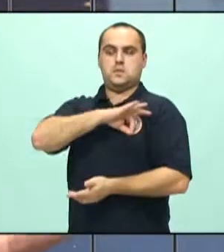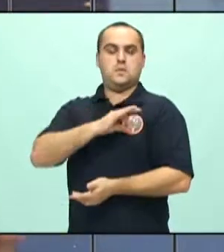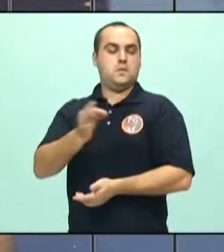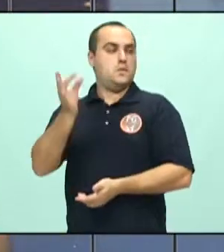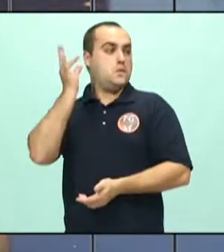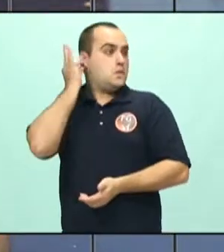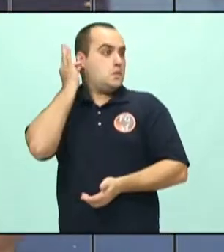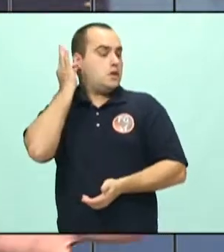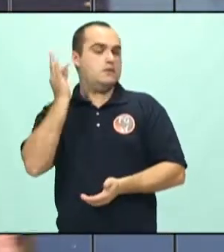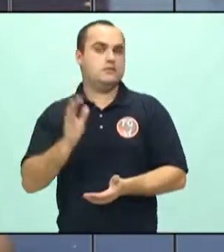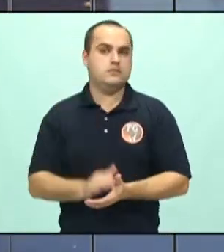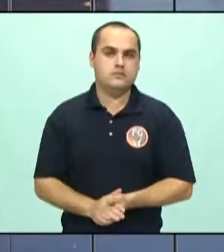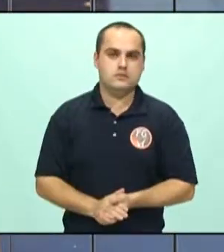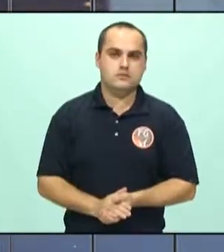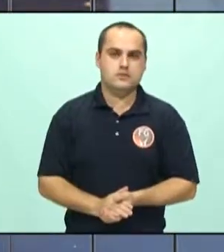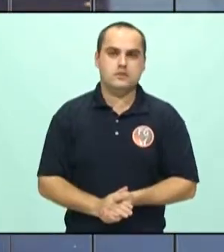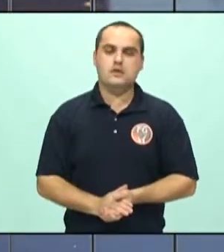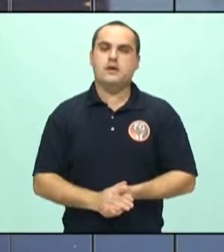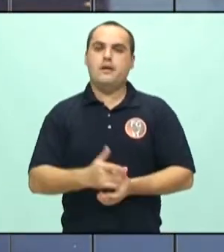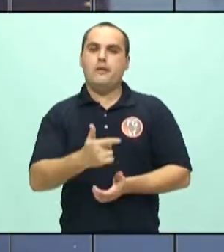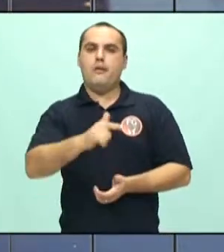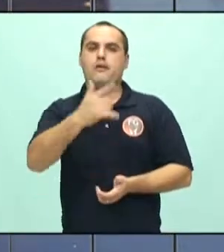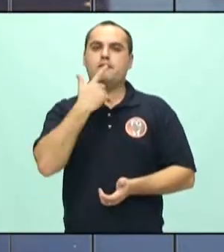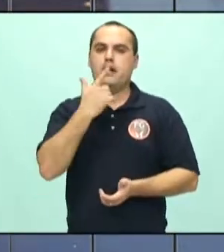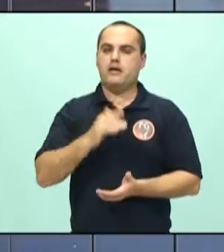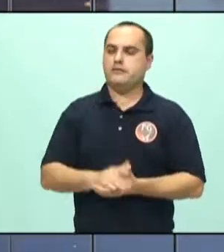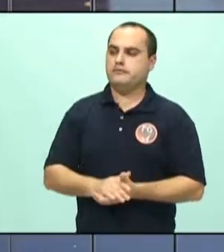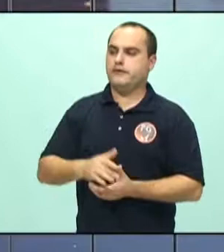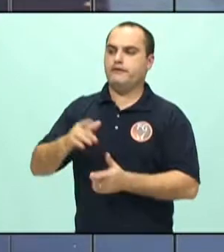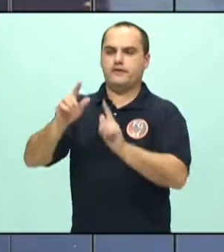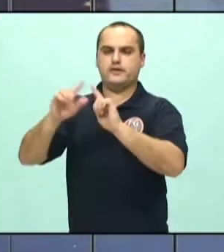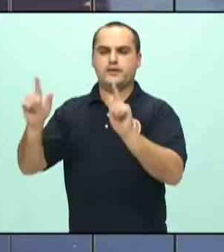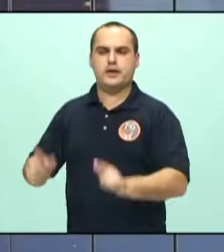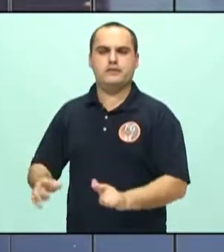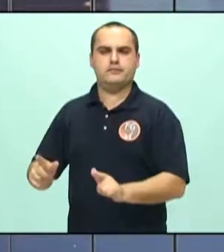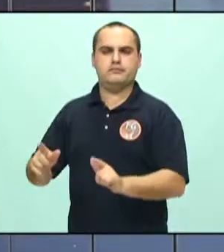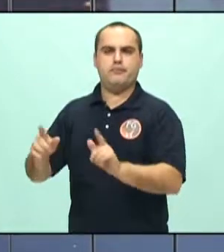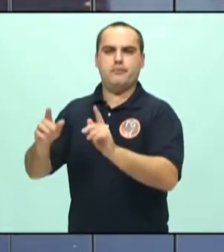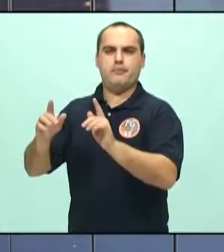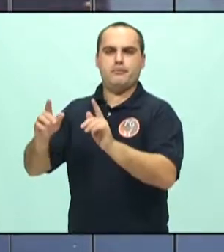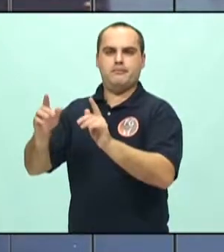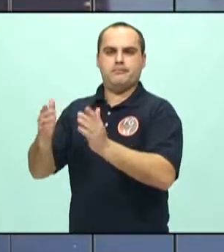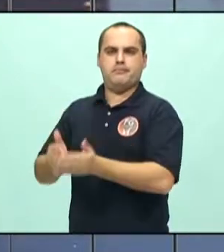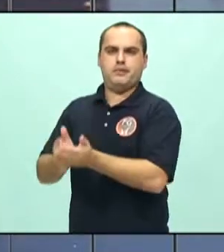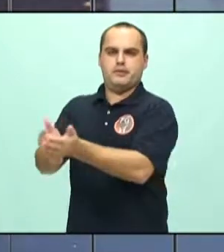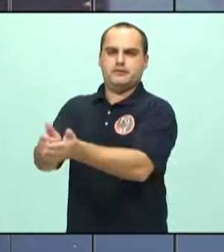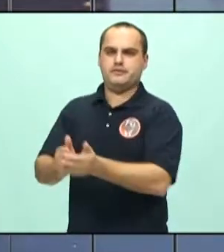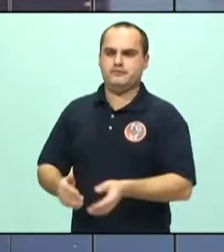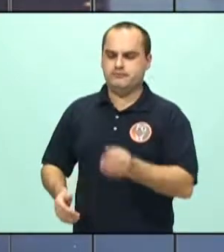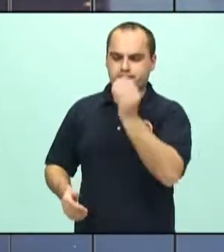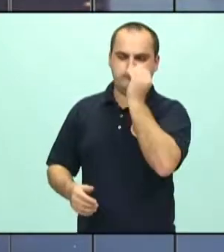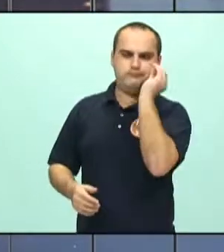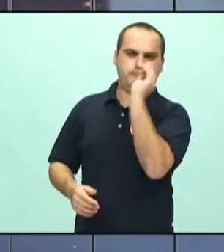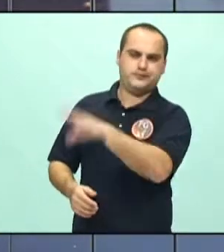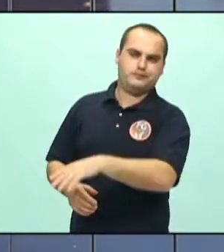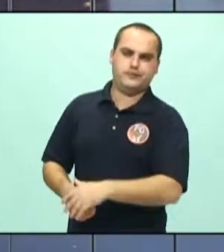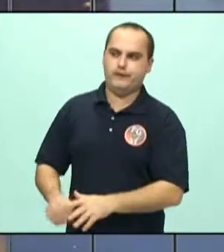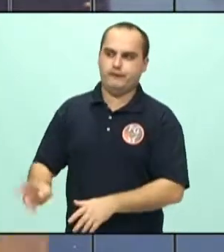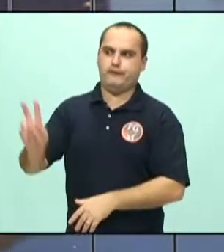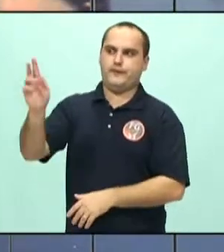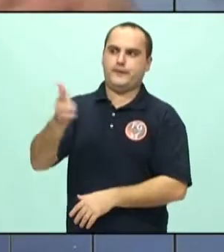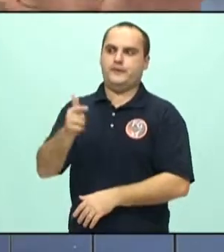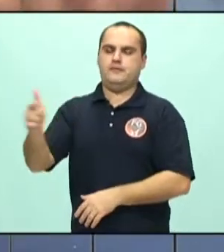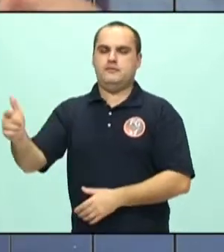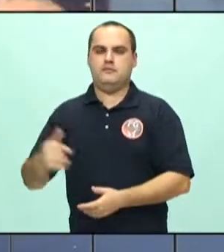acha que não presta, né? Então esse documentário ele veio para poder também mostrar para a sociedade que